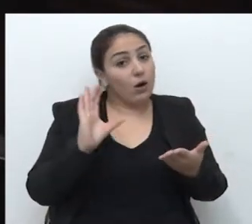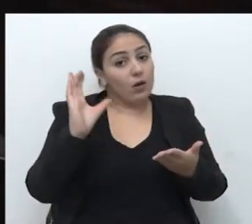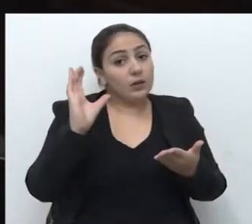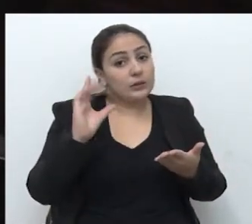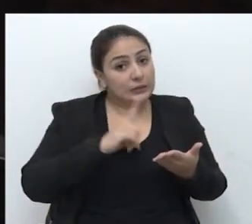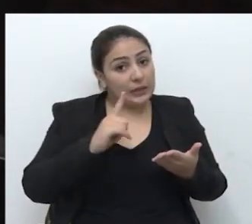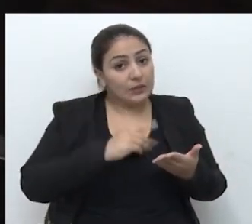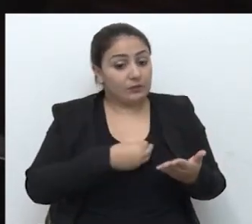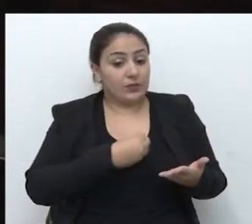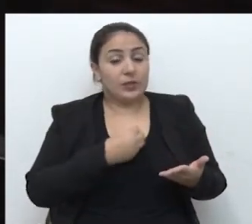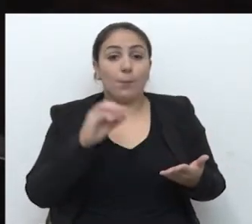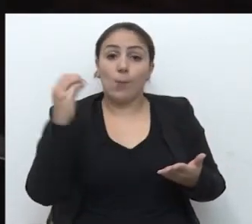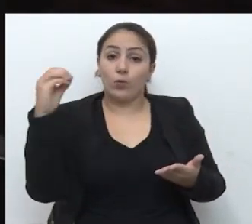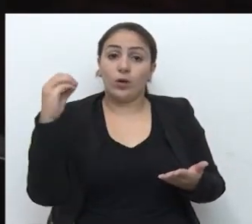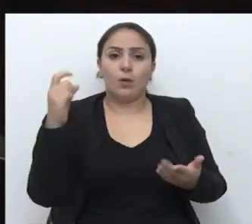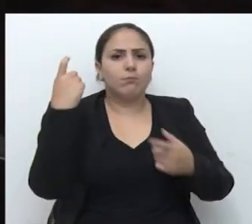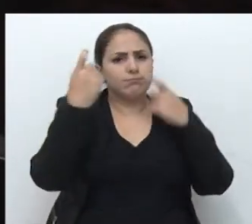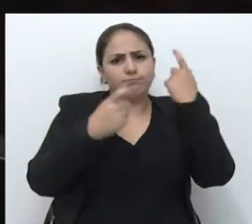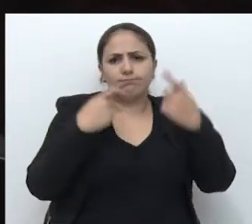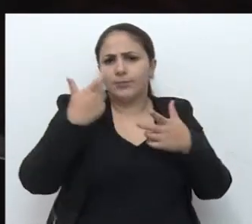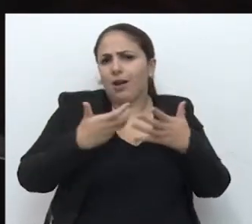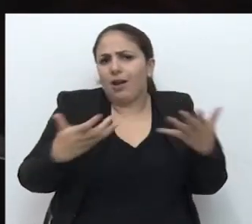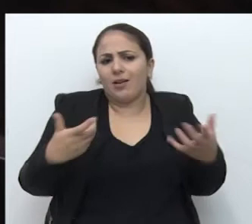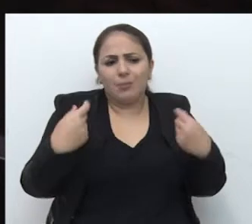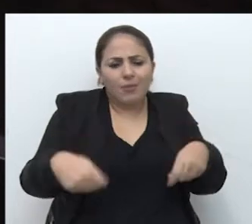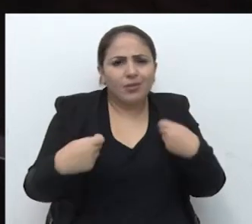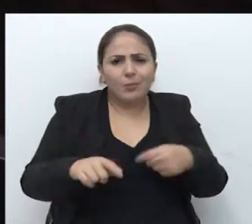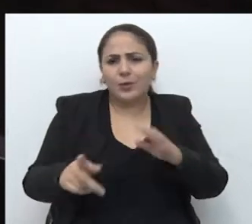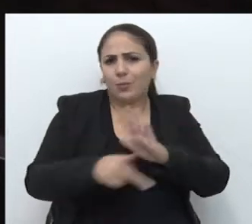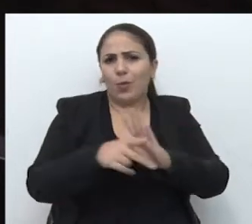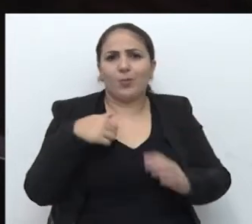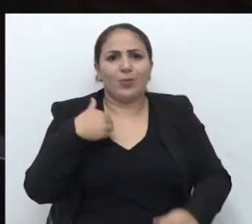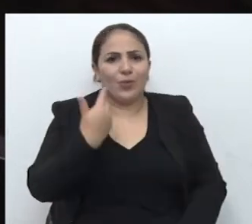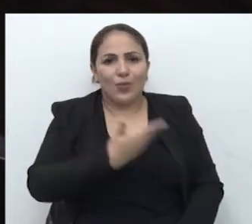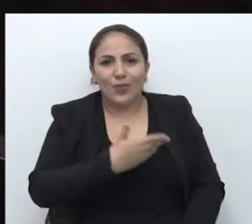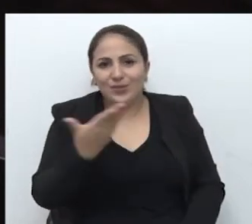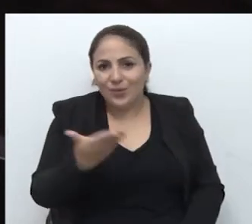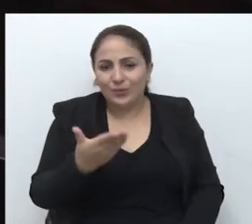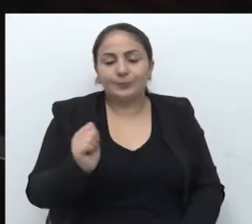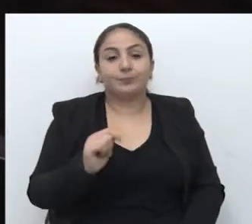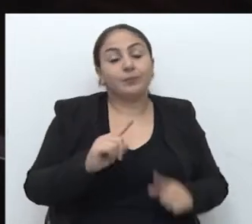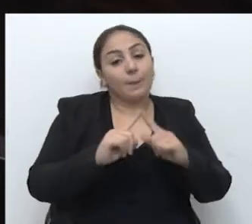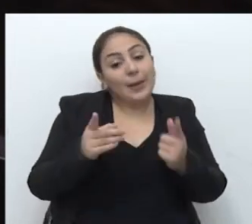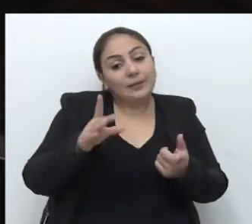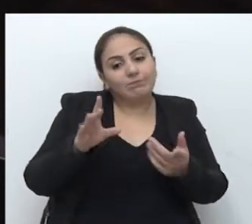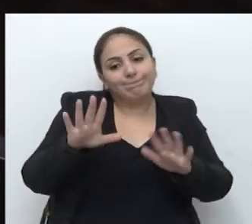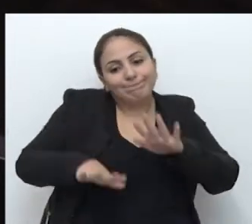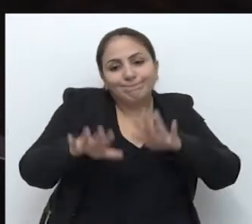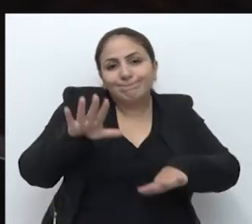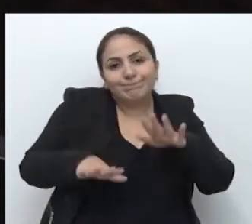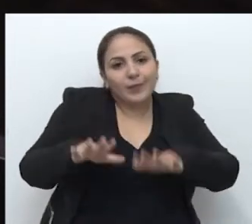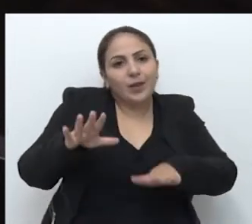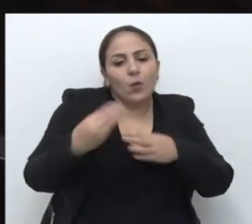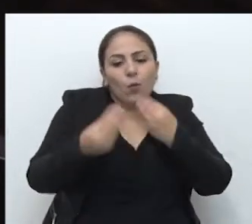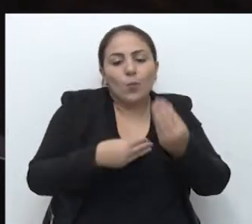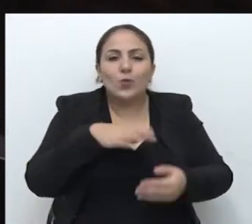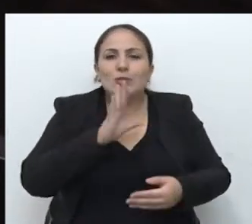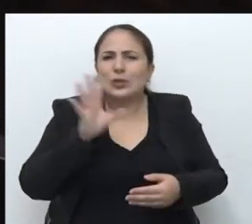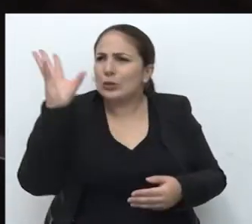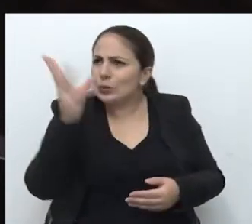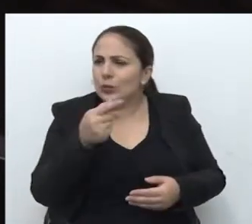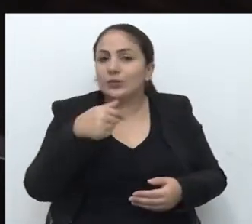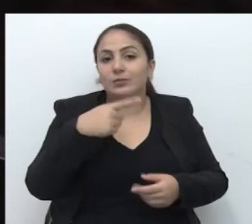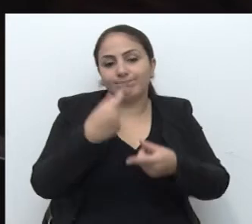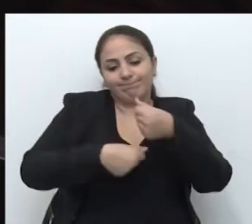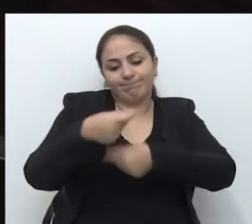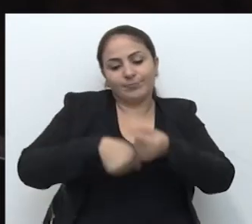efetivamente em Porto Alegre. É uma preocupação muito grande, uma demanda da chefia de polícia atualmente e depende, como é conhecido